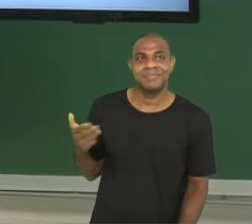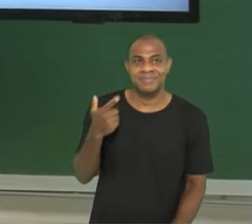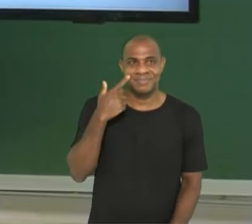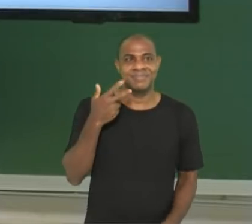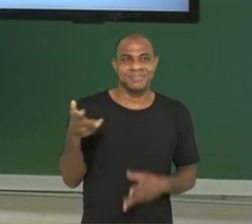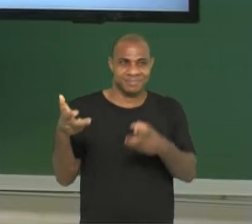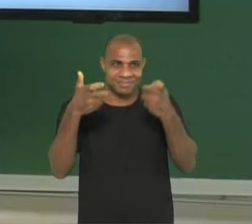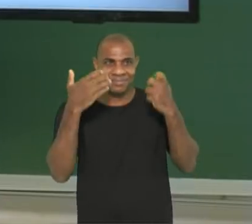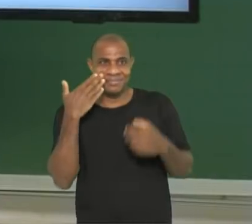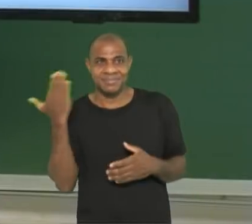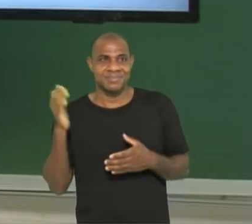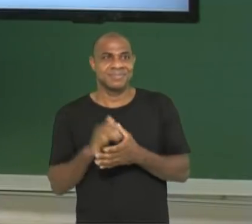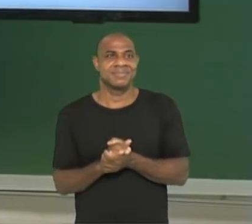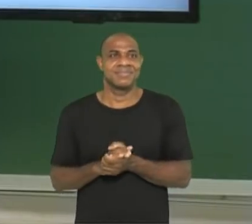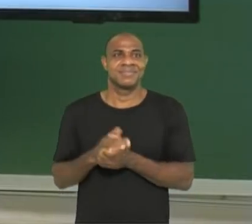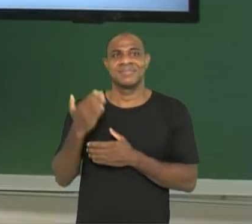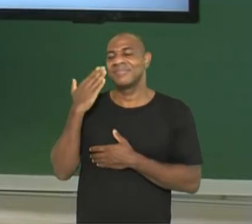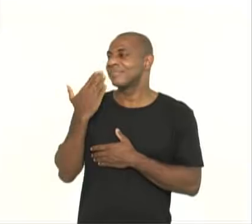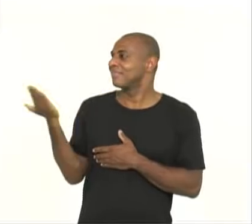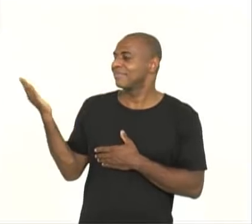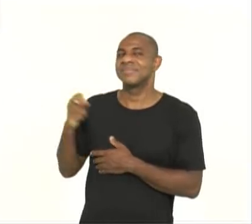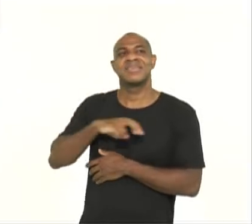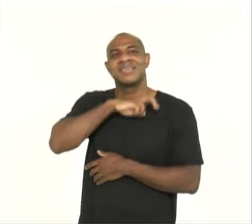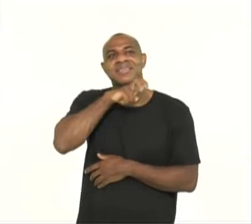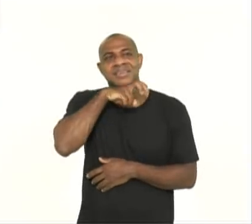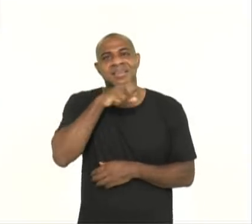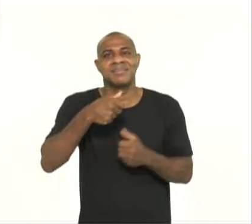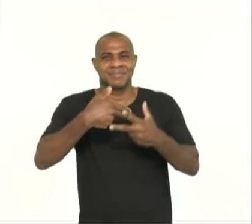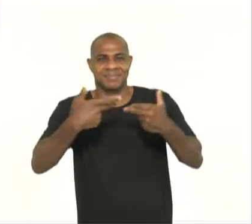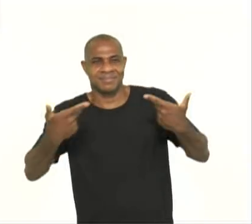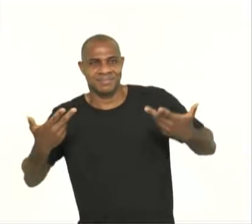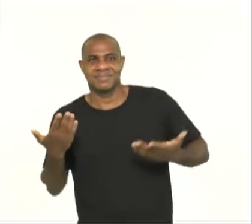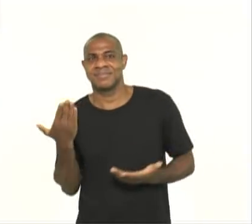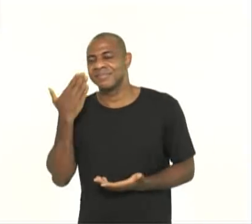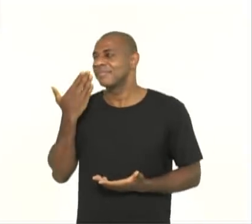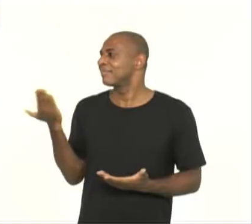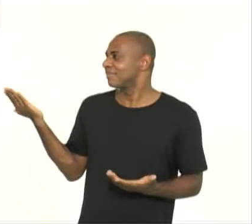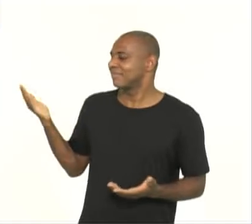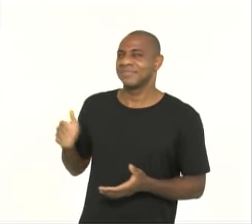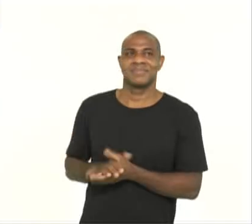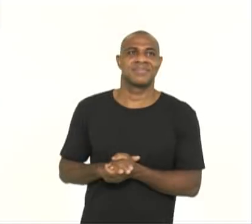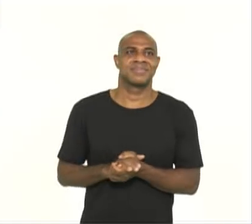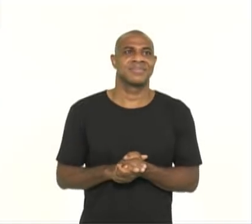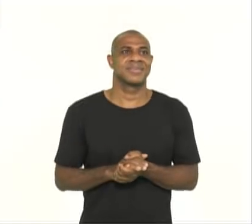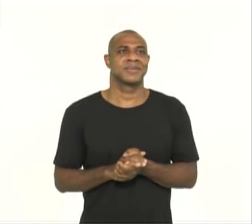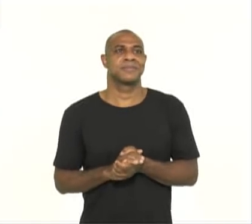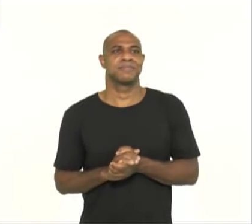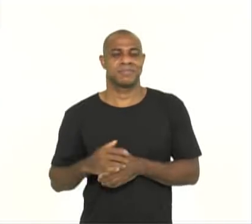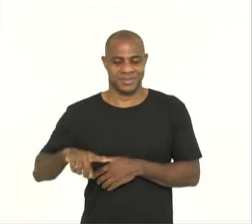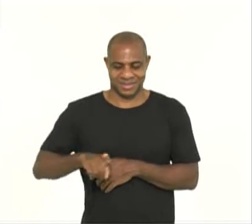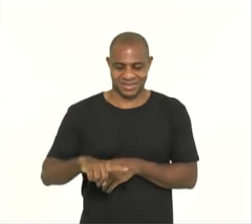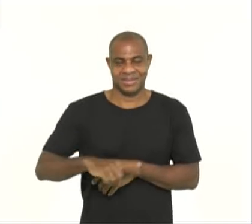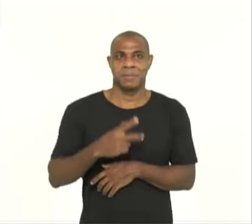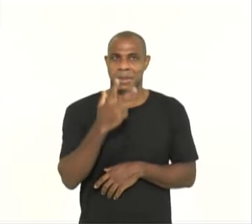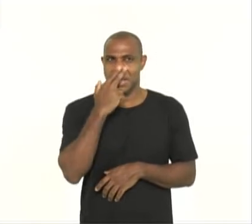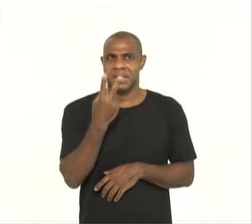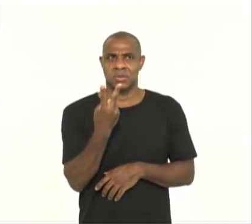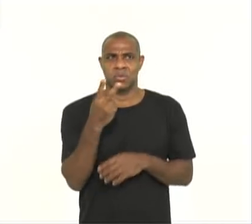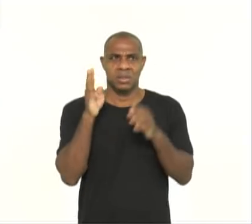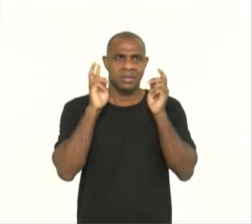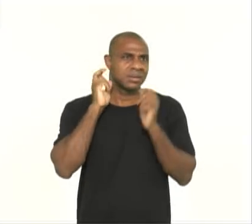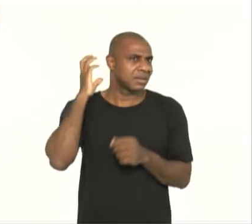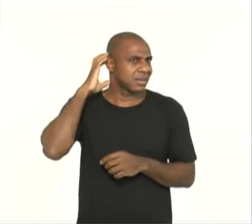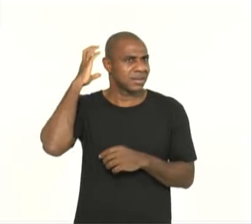gente tem o teiu, a cascavel e a anfisbena, que é esse animalzinho que parece que tem 2 cabeças, mas na verdade é